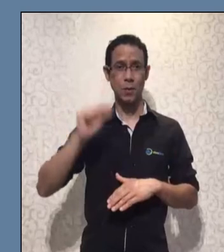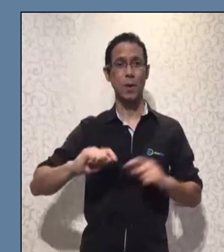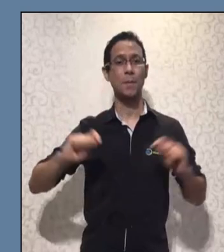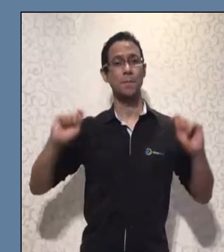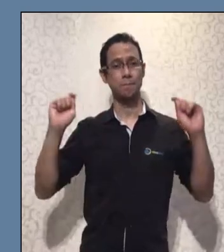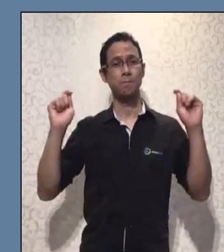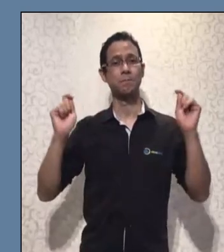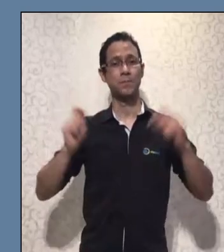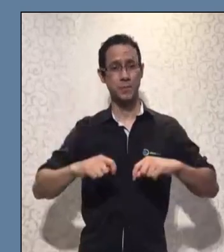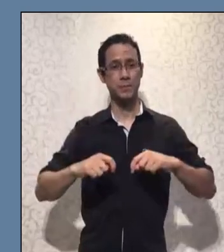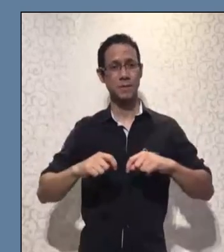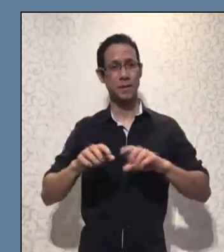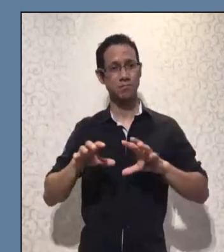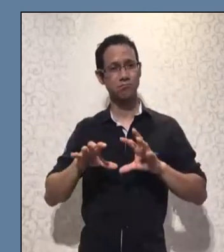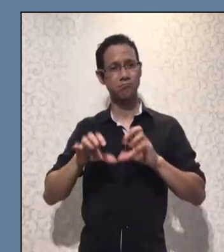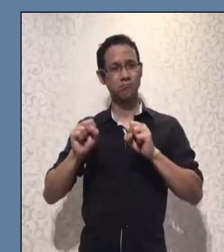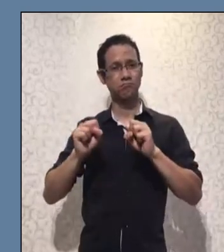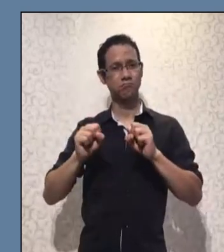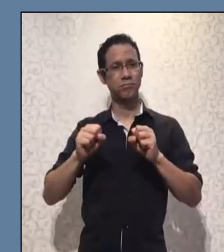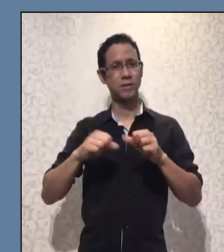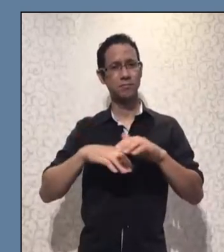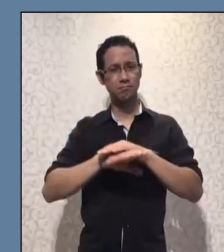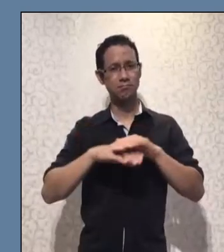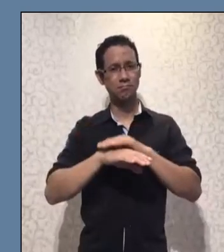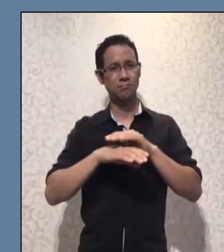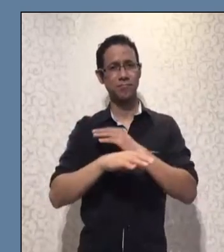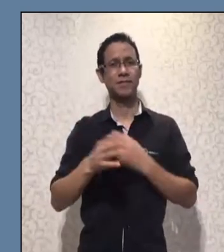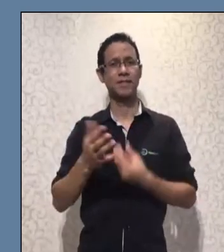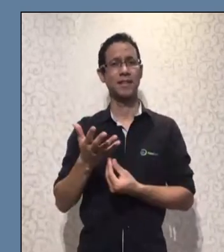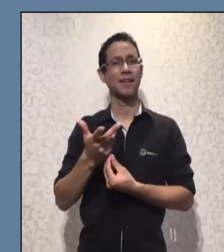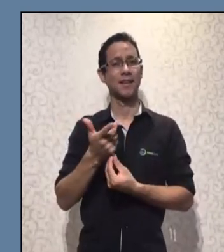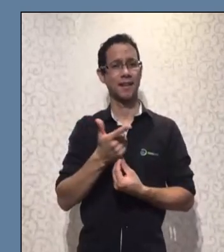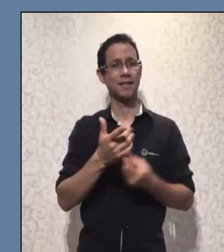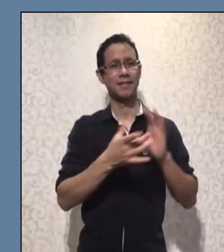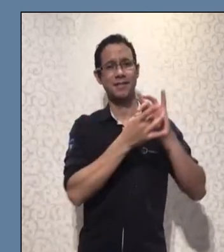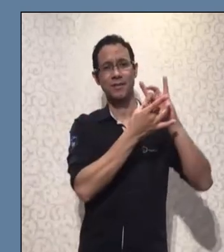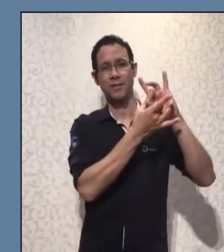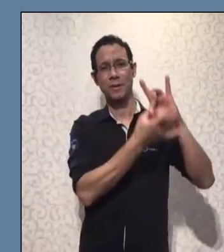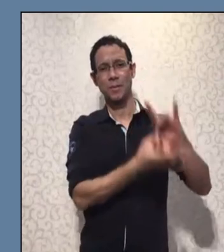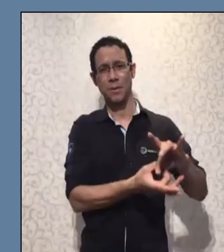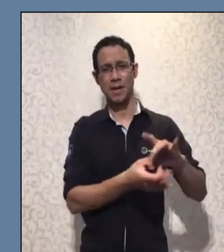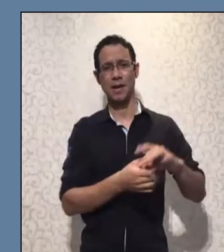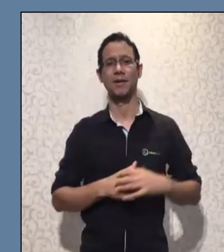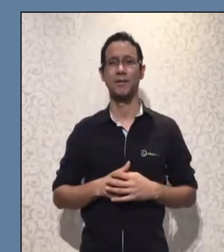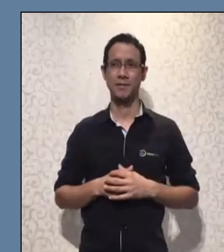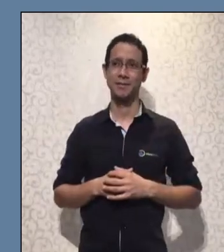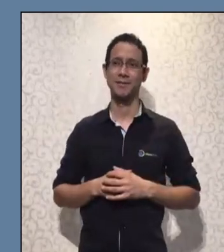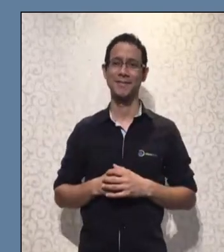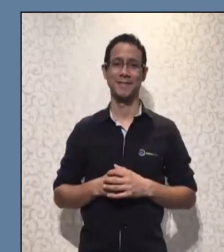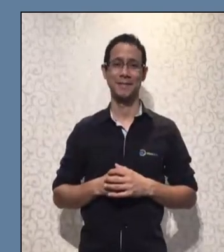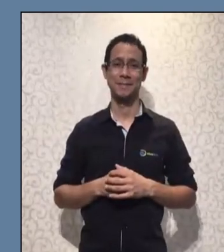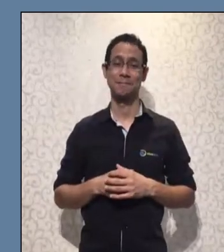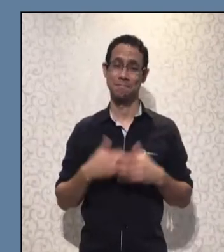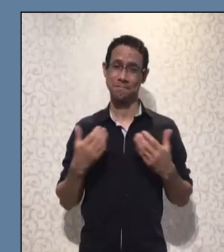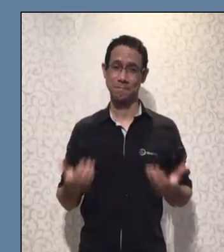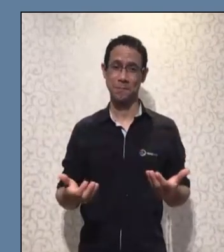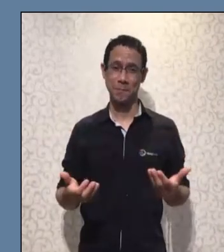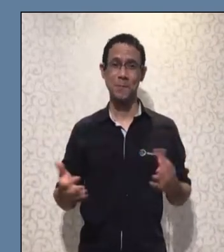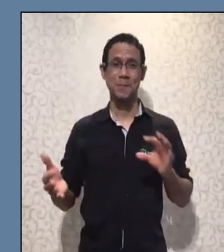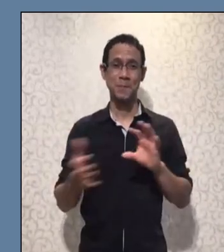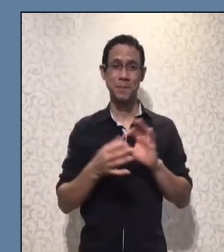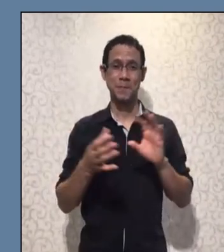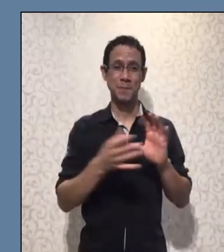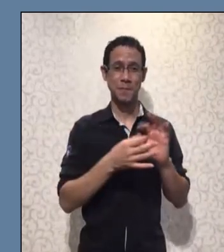apropriações desse acervo por artistas contemporâneos, né, e nesse sentido, eu acho que as parcerias, o trabalho que nós